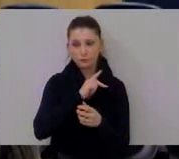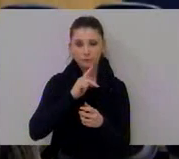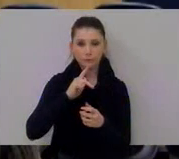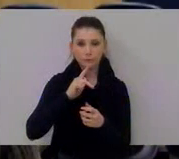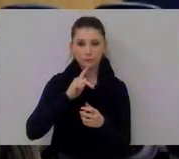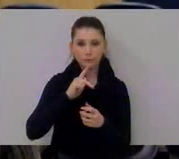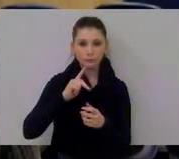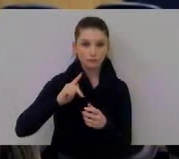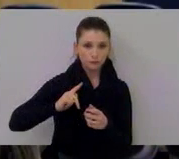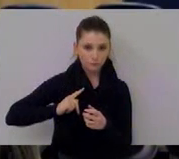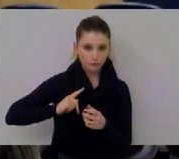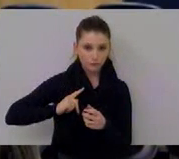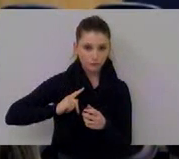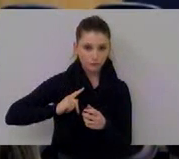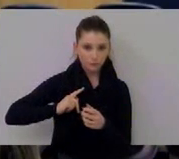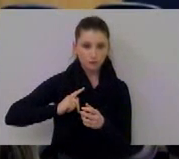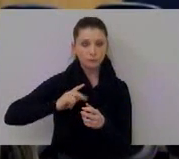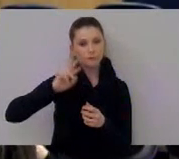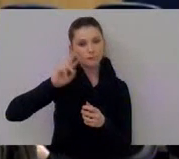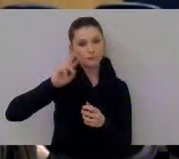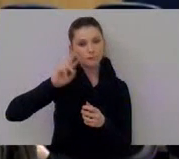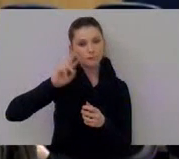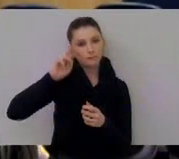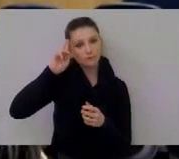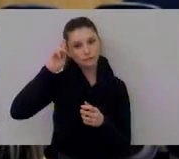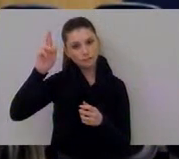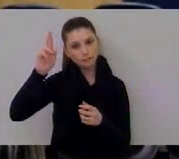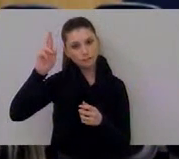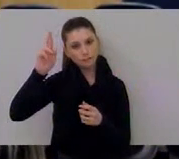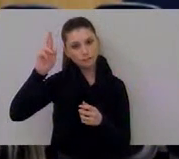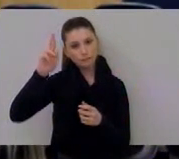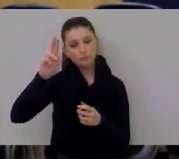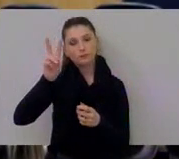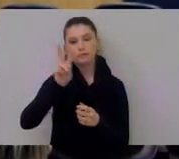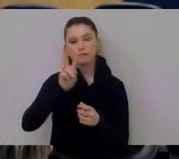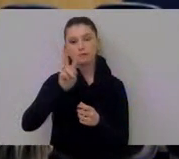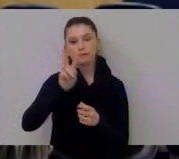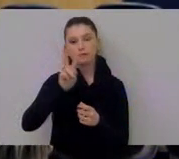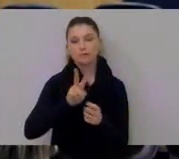senhoras vereadoras, senhores vereadores,